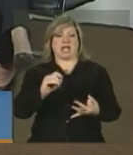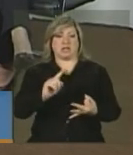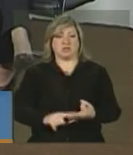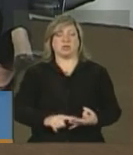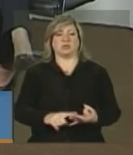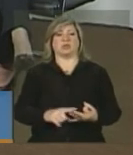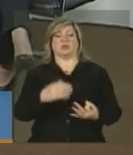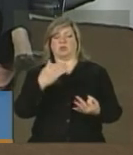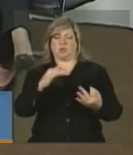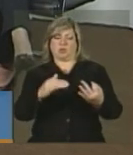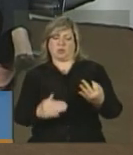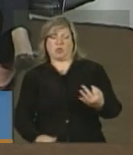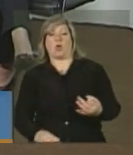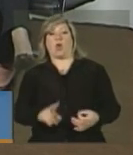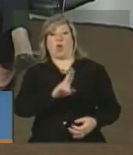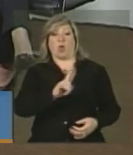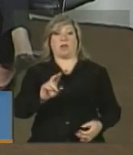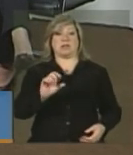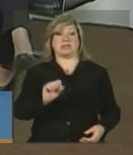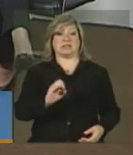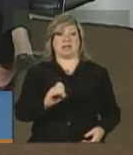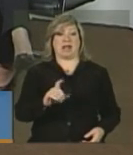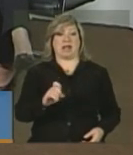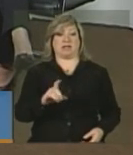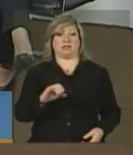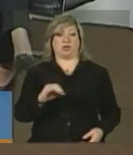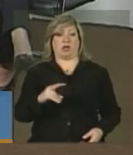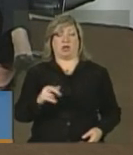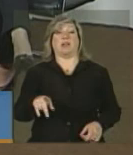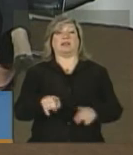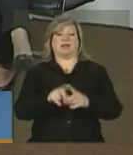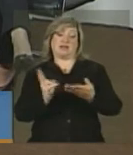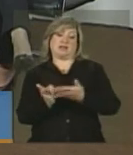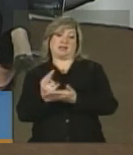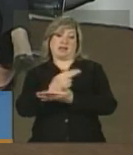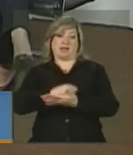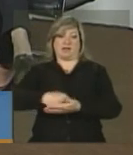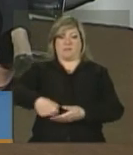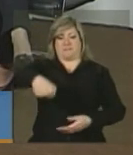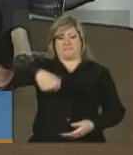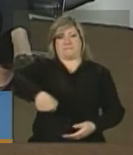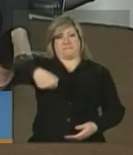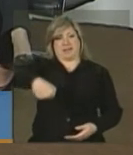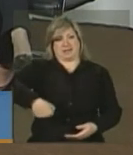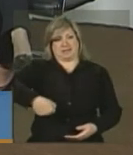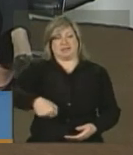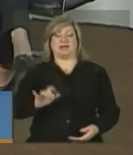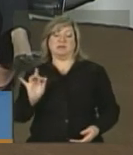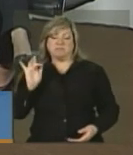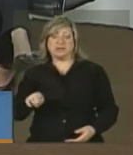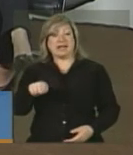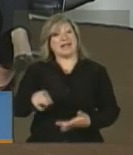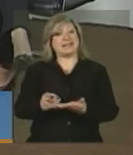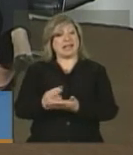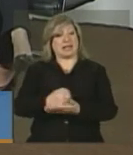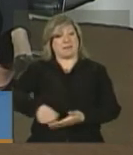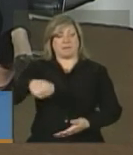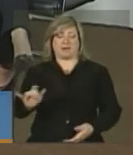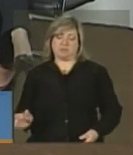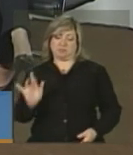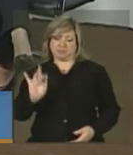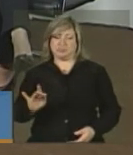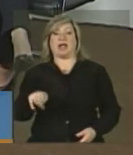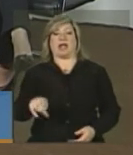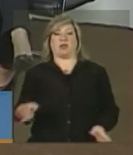próxima coluninha chama selecionar e tem o desenho de uma pastinha. Clica em cima do desenho dessa pasta, essa tela